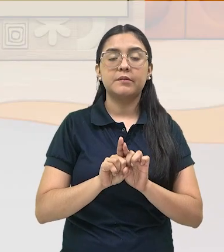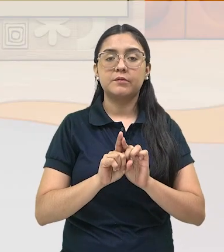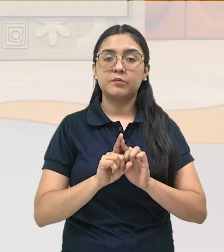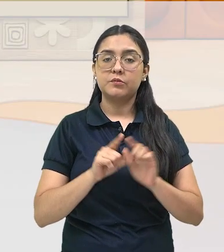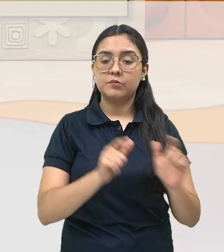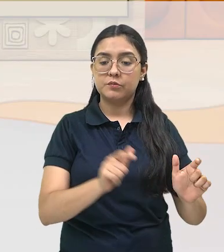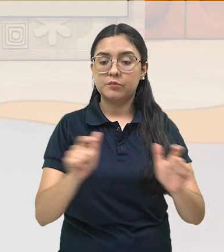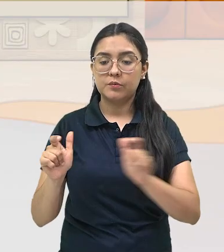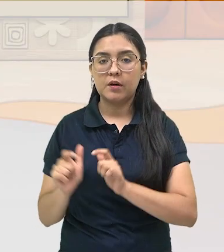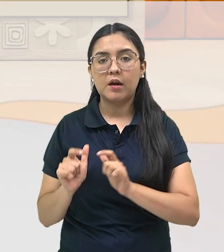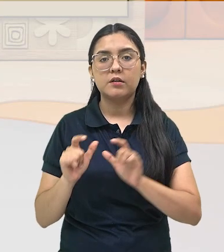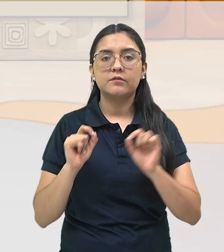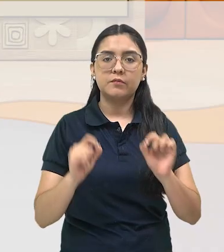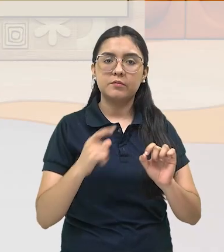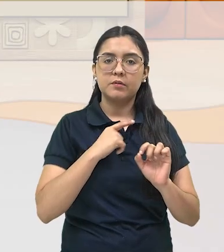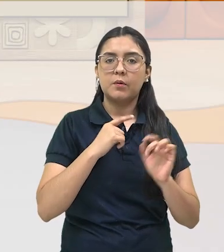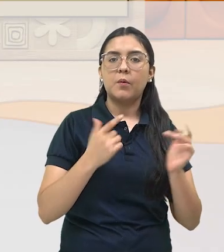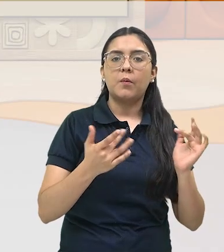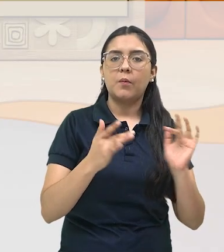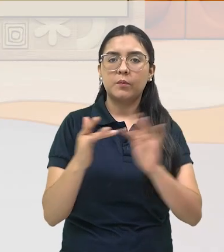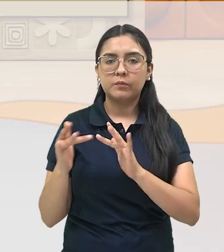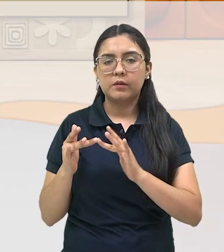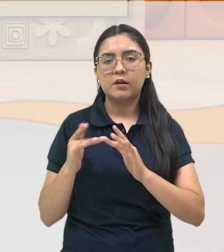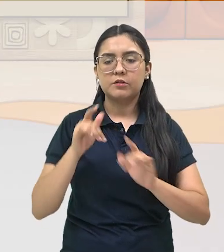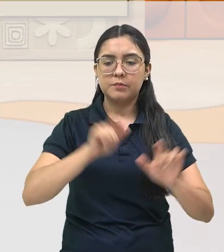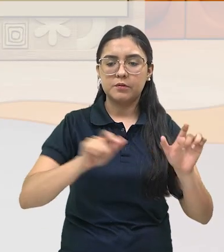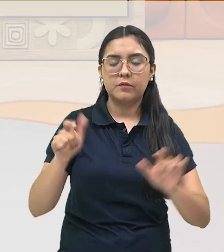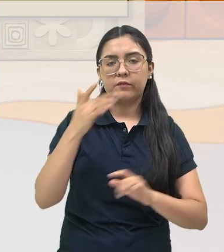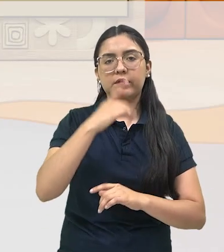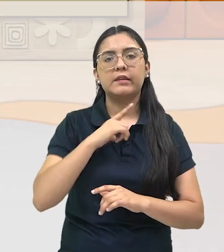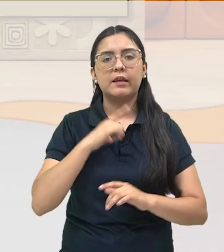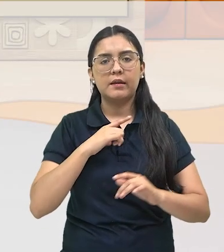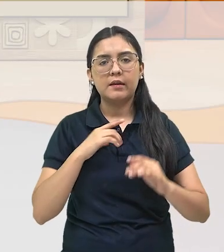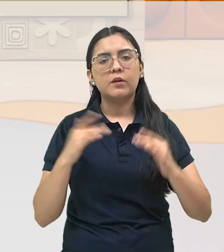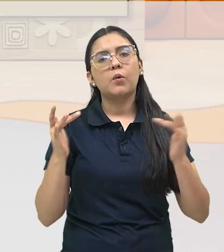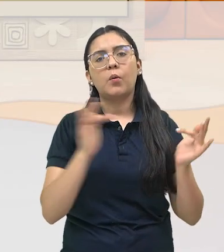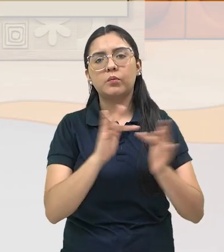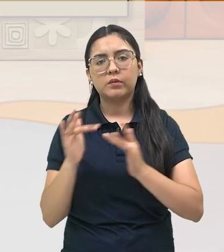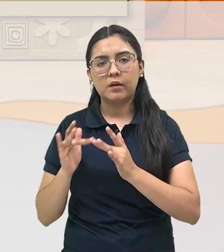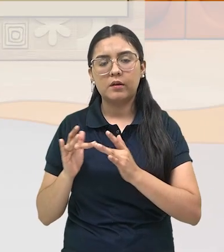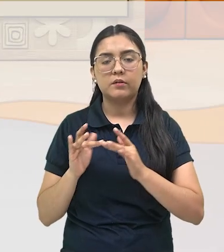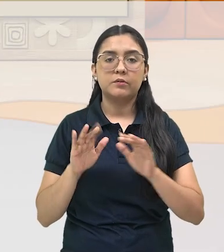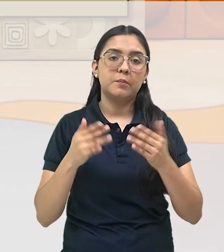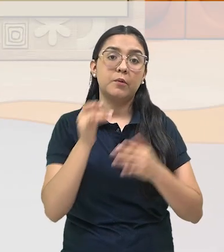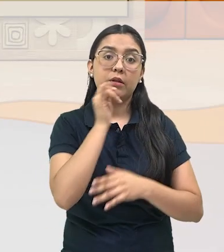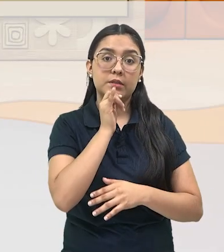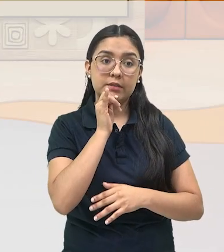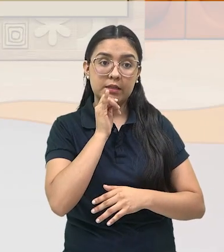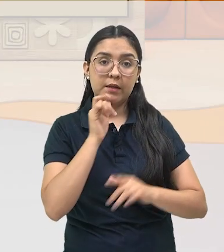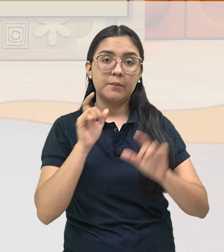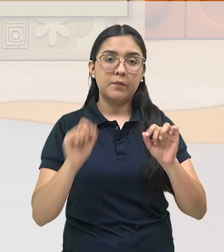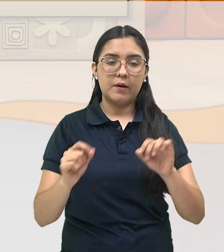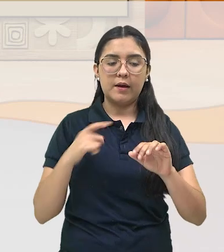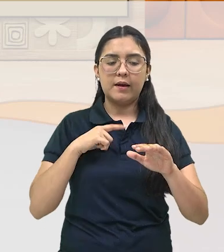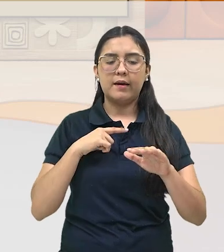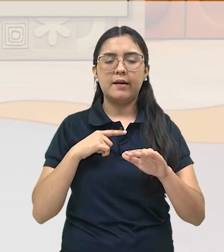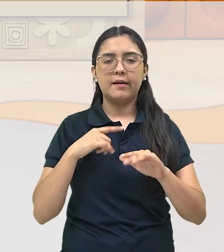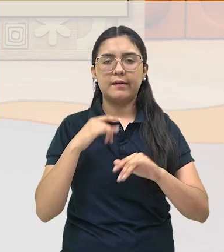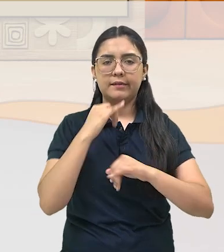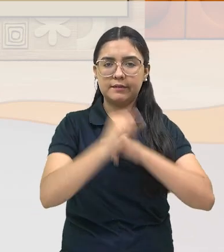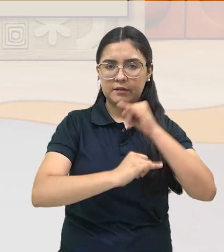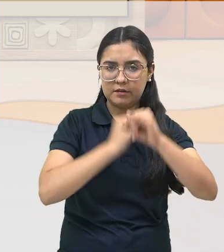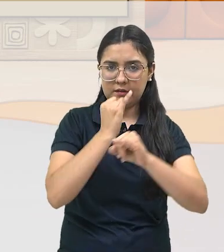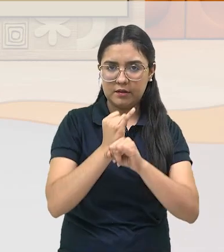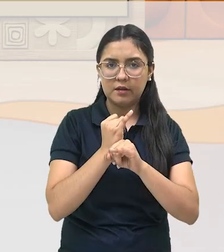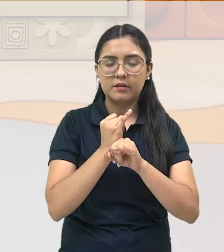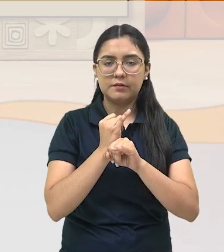os lugares vão se conectando, mais as pessoas vão se conectando. Quer um exemplo? Olha, a internet, que está ali